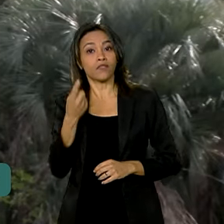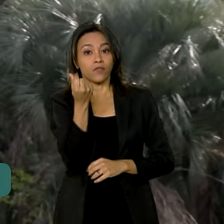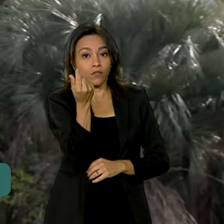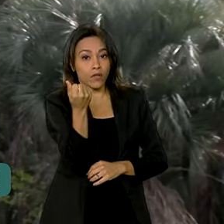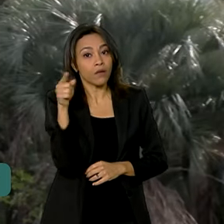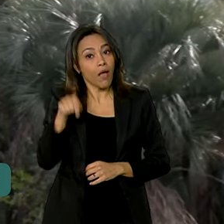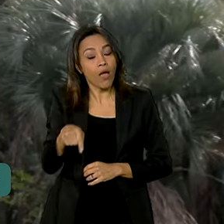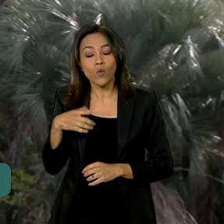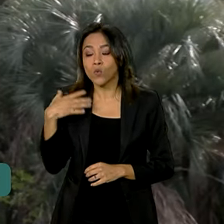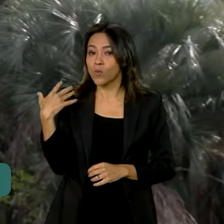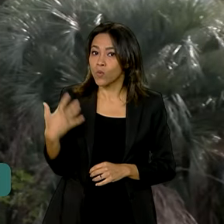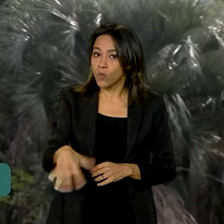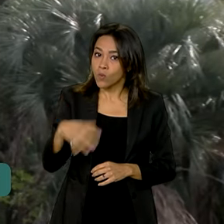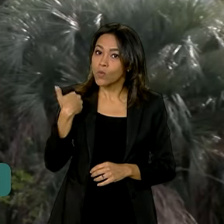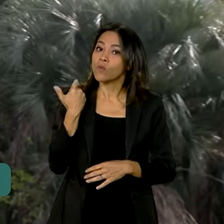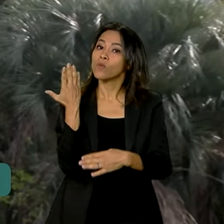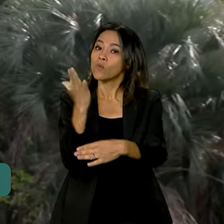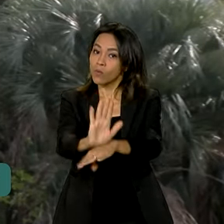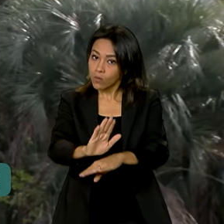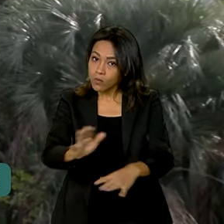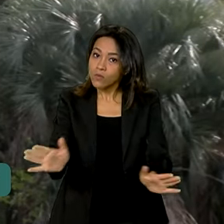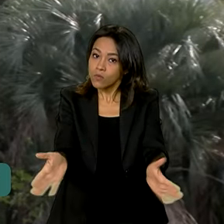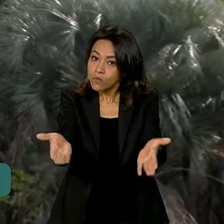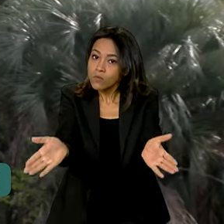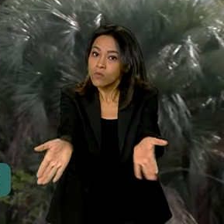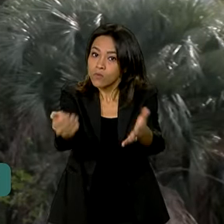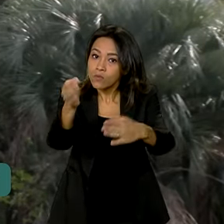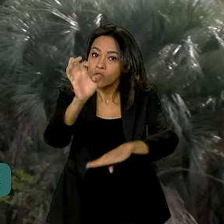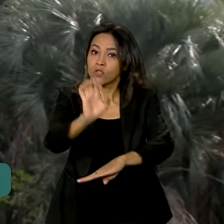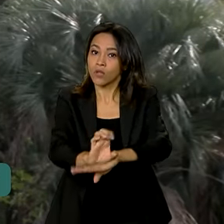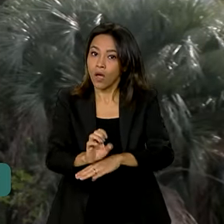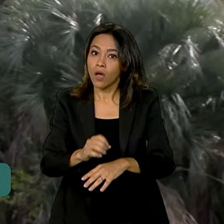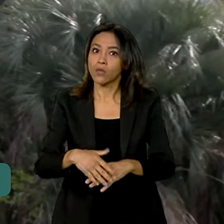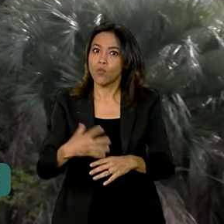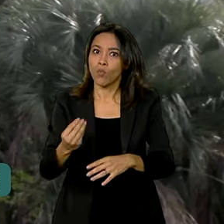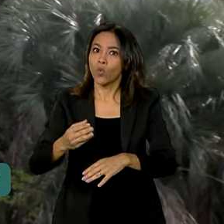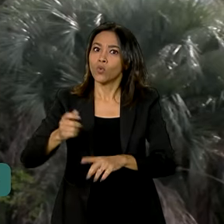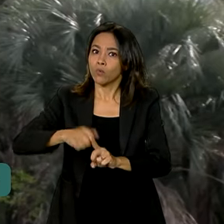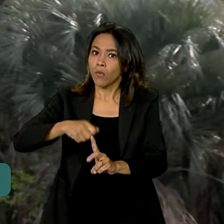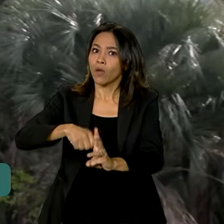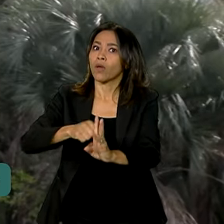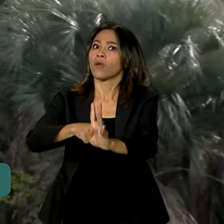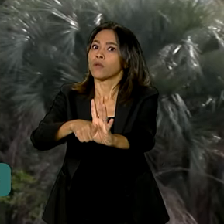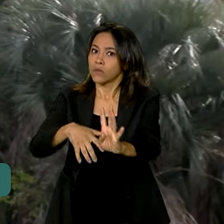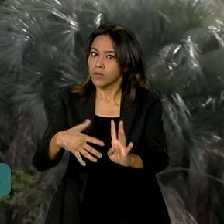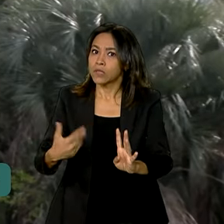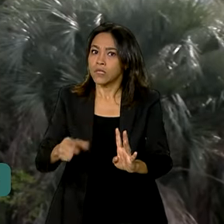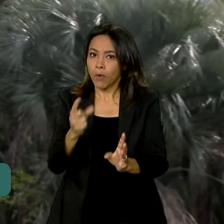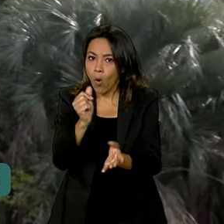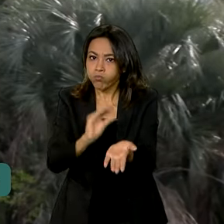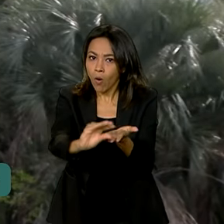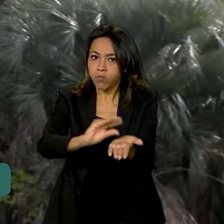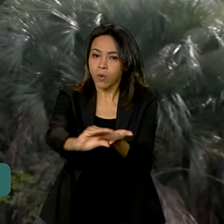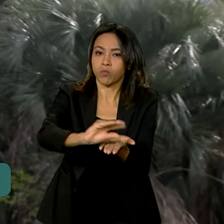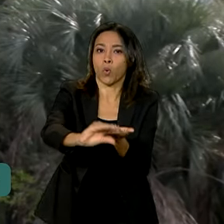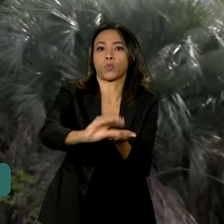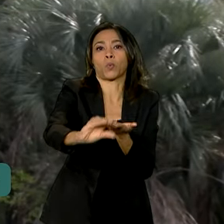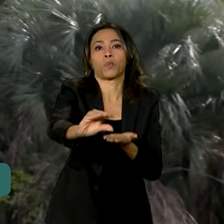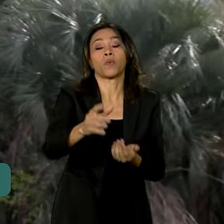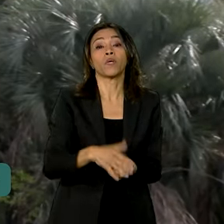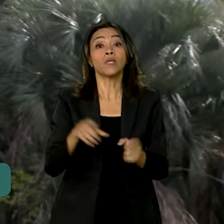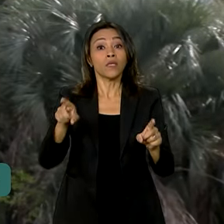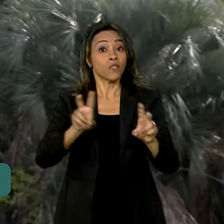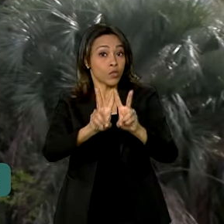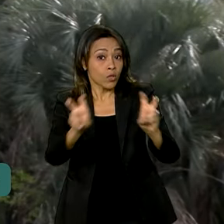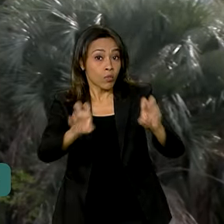que vão ajudar na reconstrução do estado, que vai levar tempo e muito investimento. Como na área da infraestrutura, uma